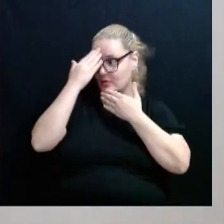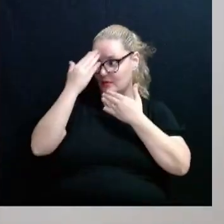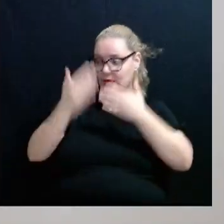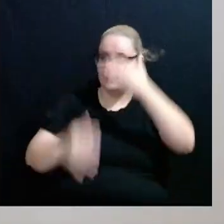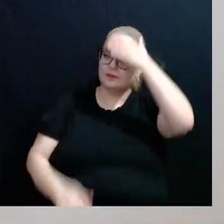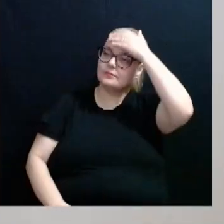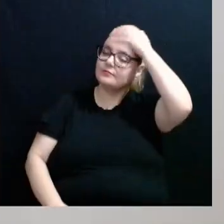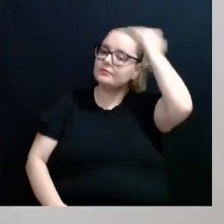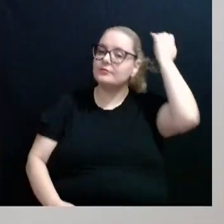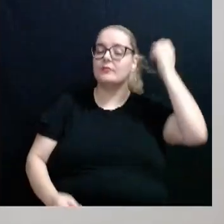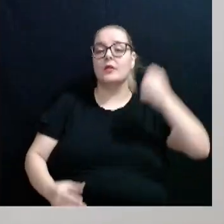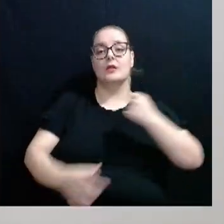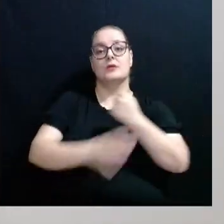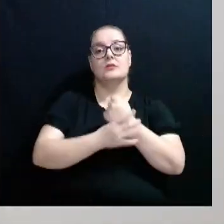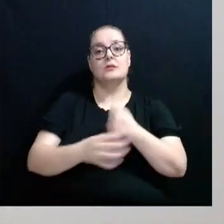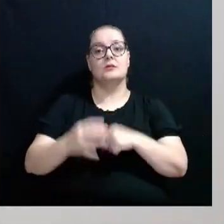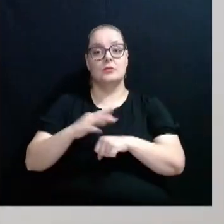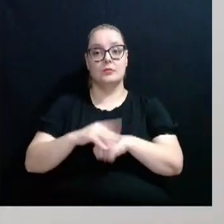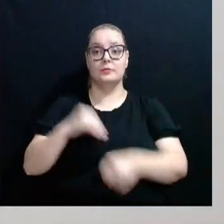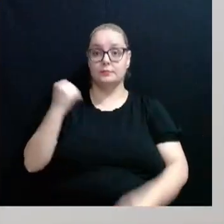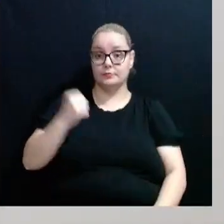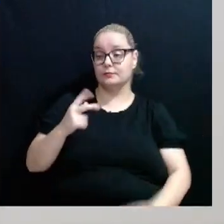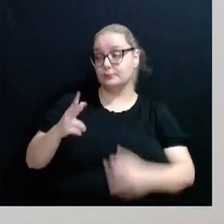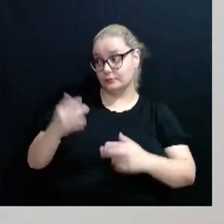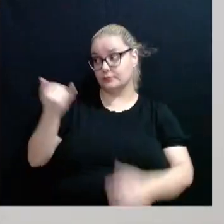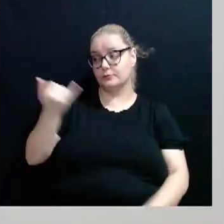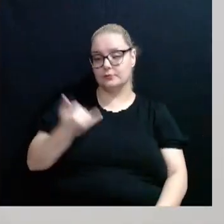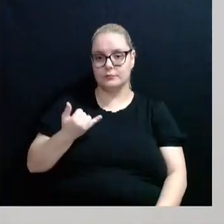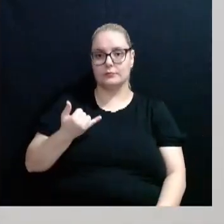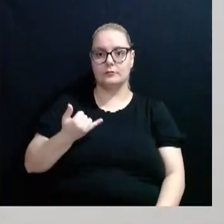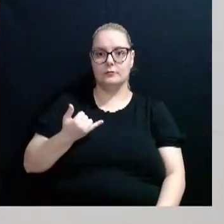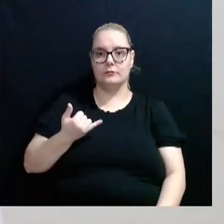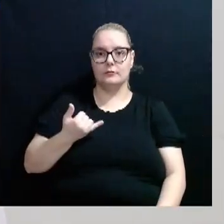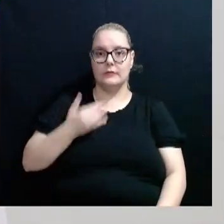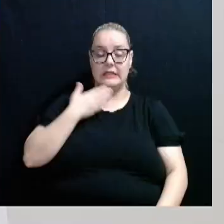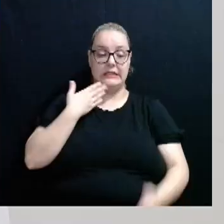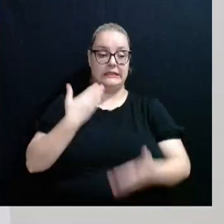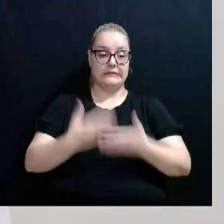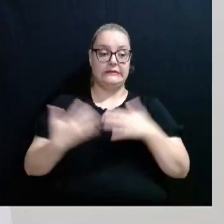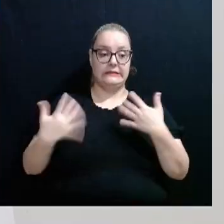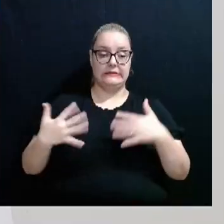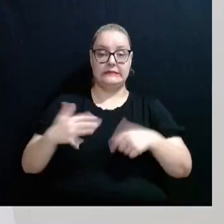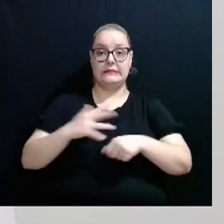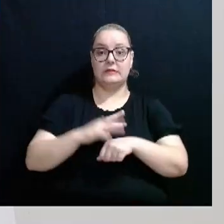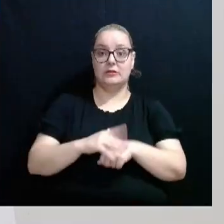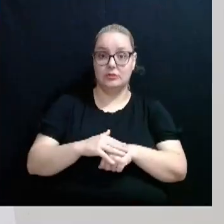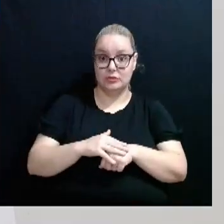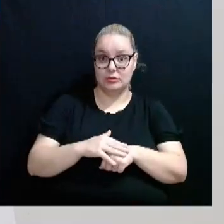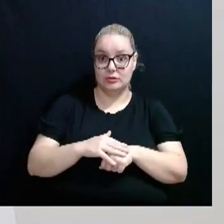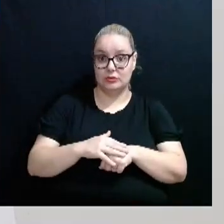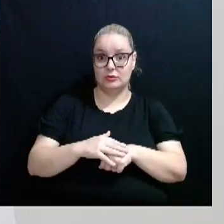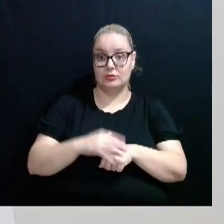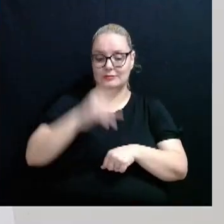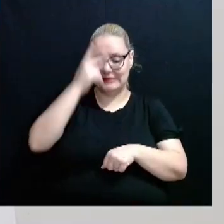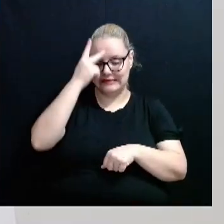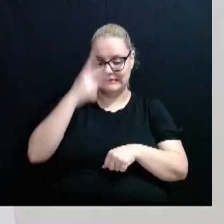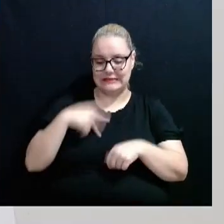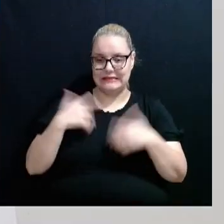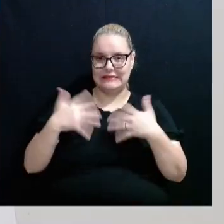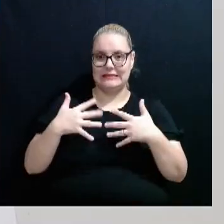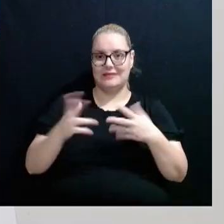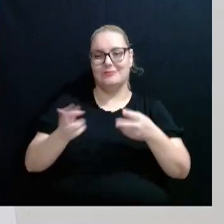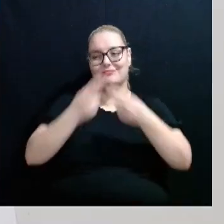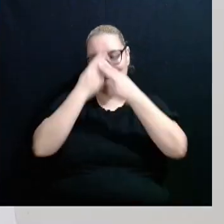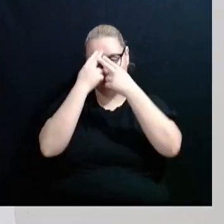grave, como muito bem você falou, você ser surpreendido com uma doença sua te traz um trauma muito grande.